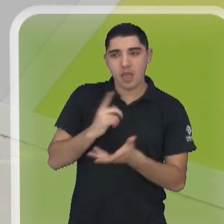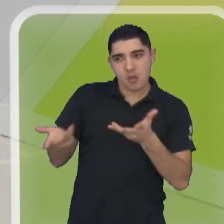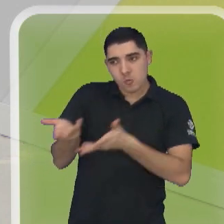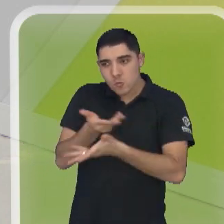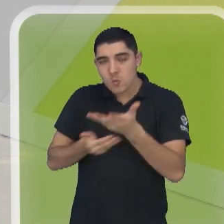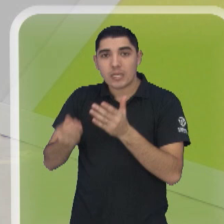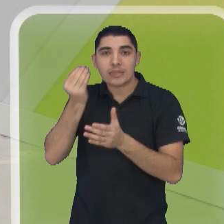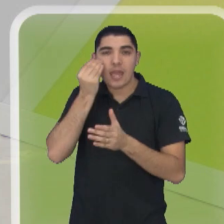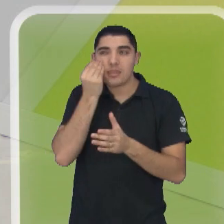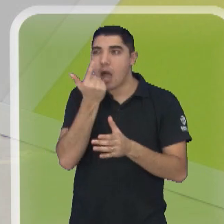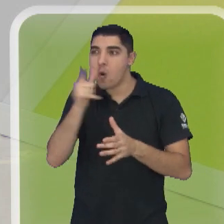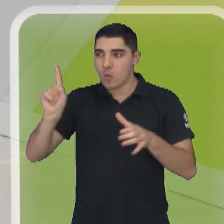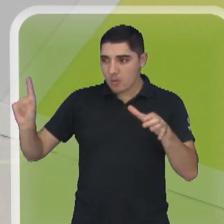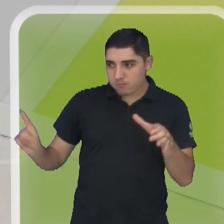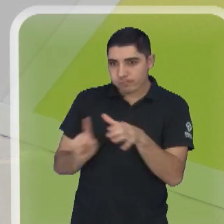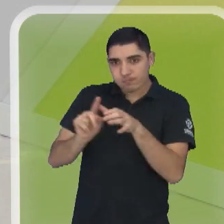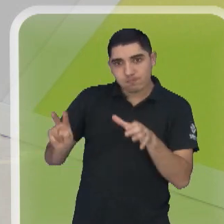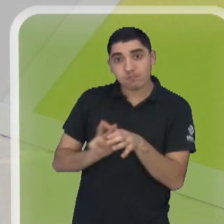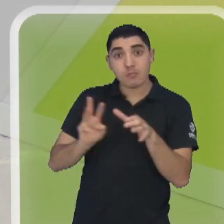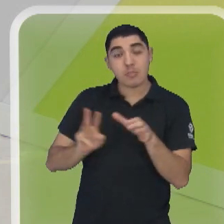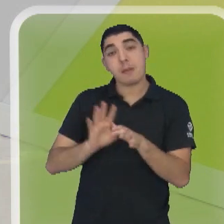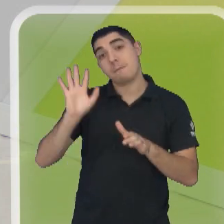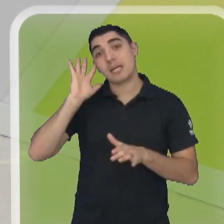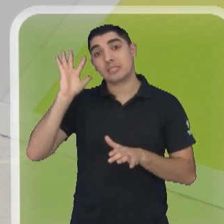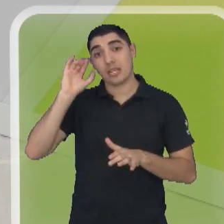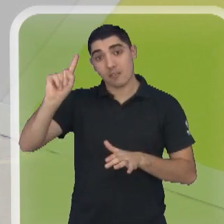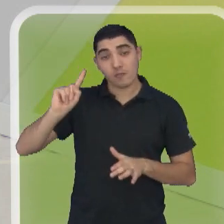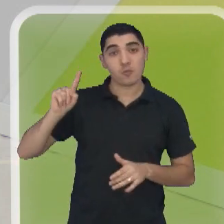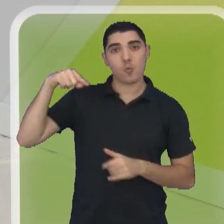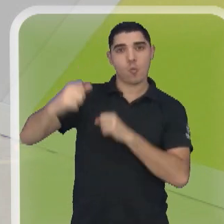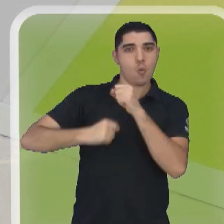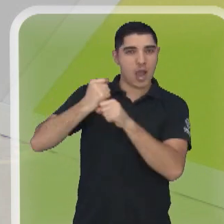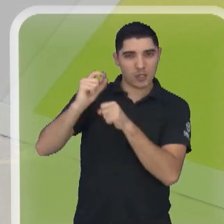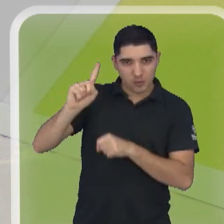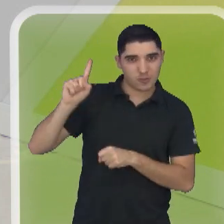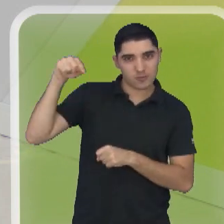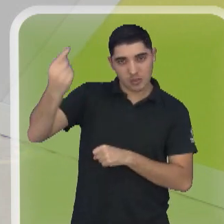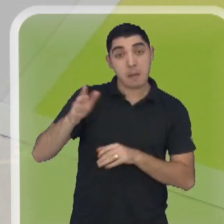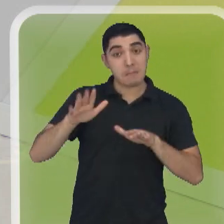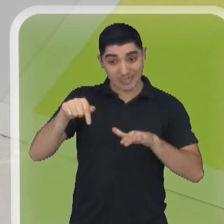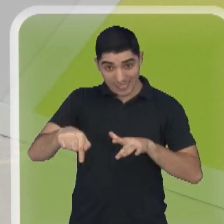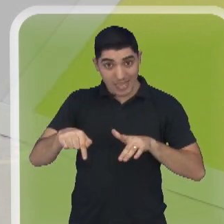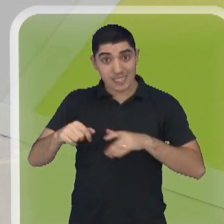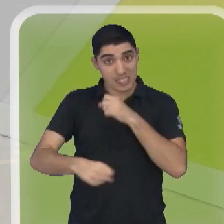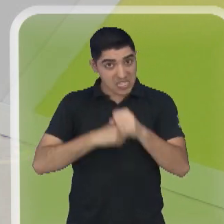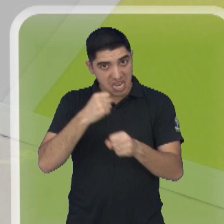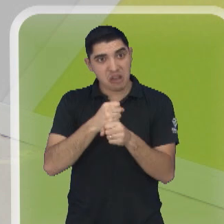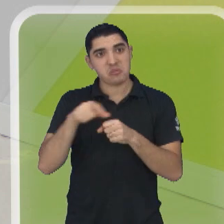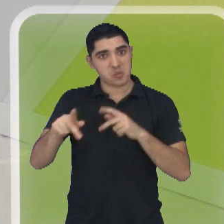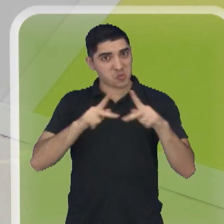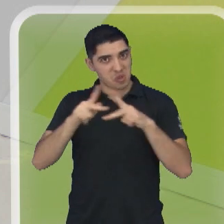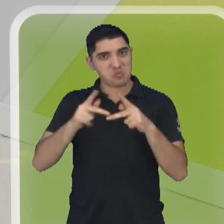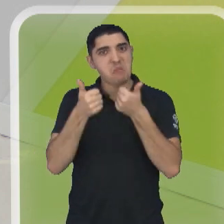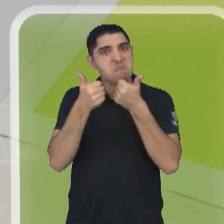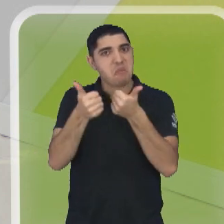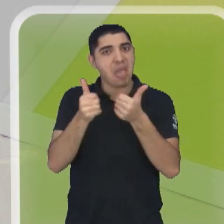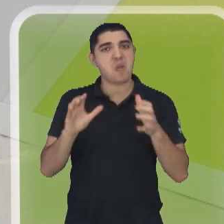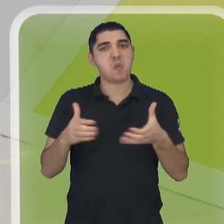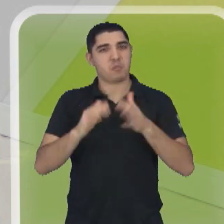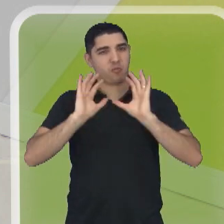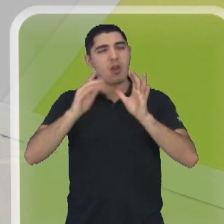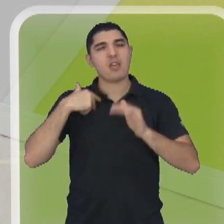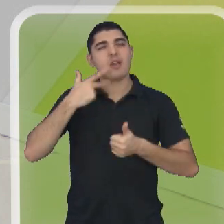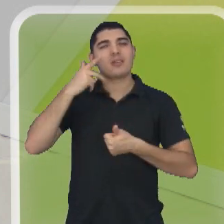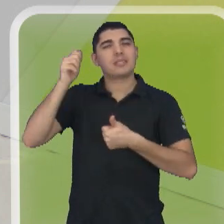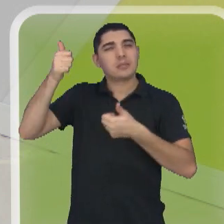reforçar a equipe, pensando já na próxima temporada, mas essa temporada já marcou história para o São José. Eu falei do